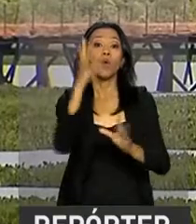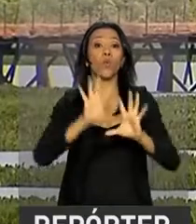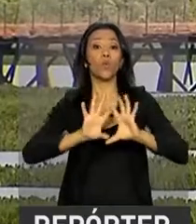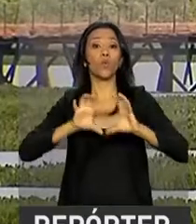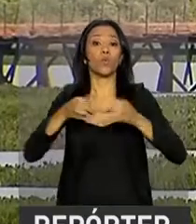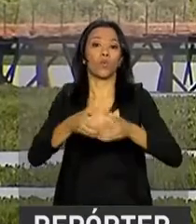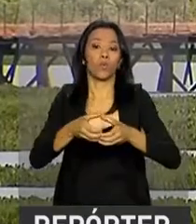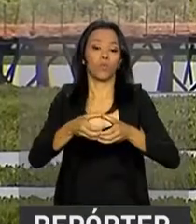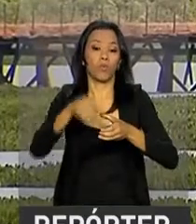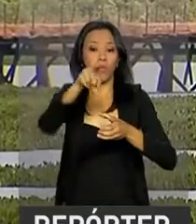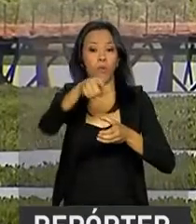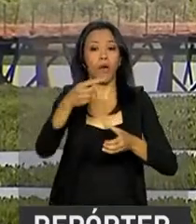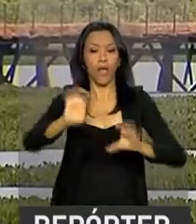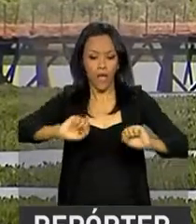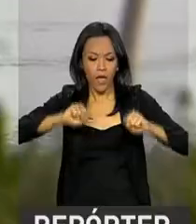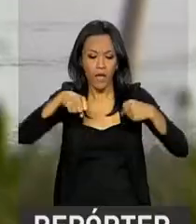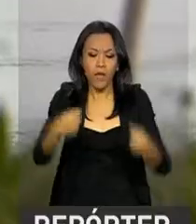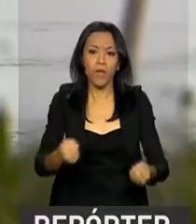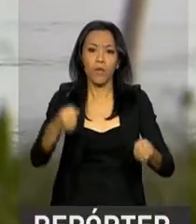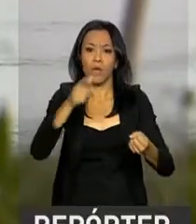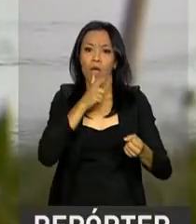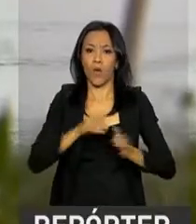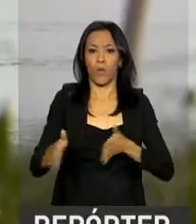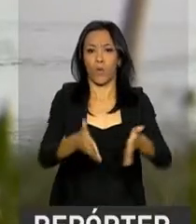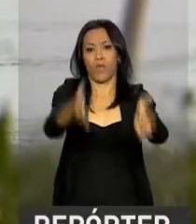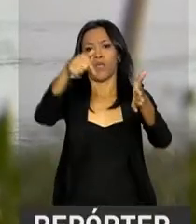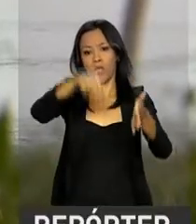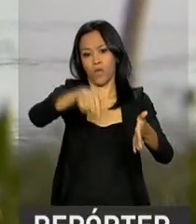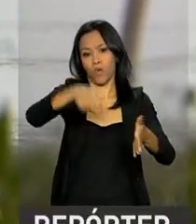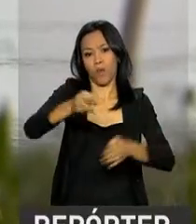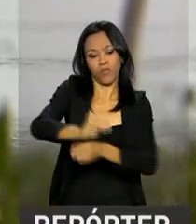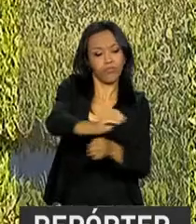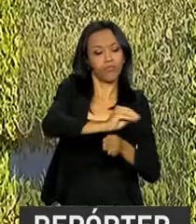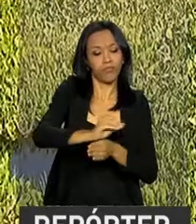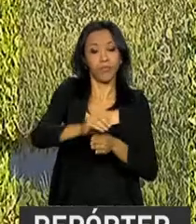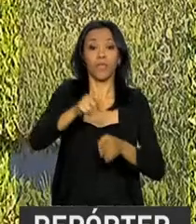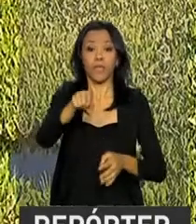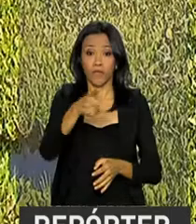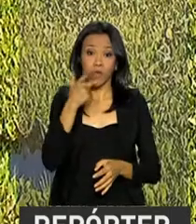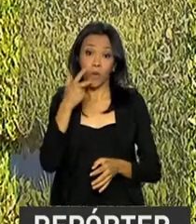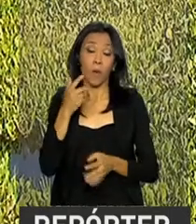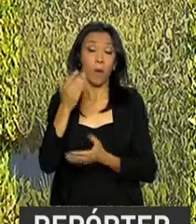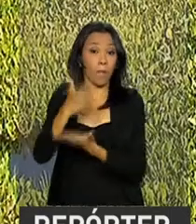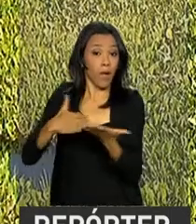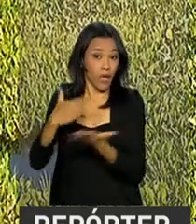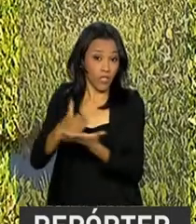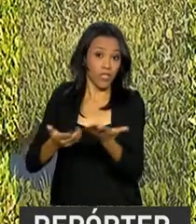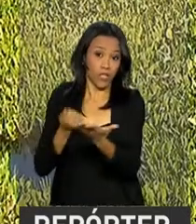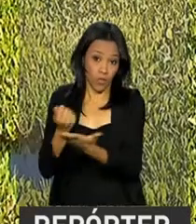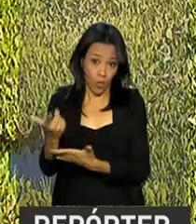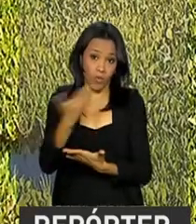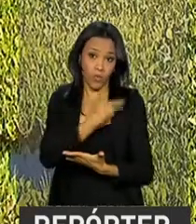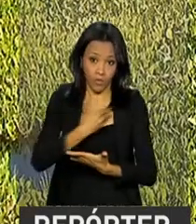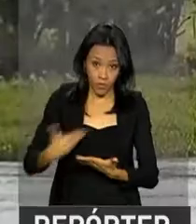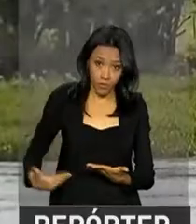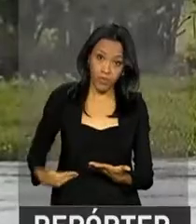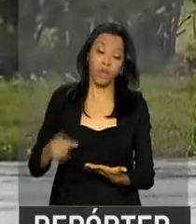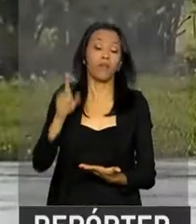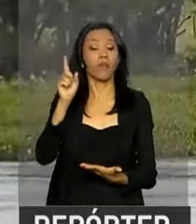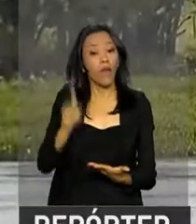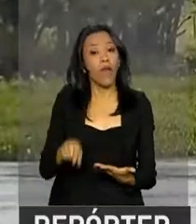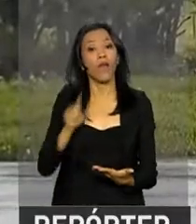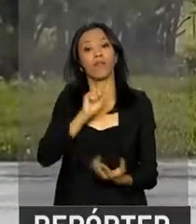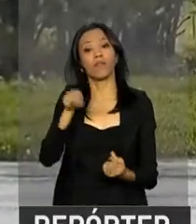recuperação do rio taquari que corta a região e ainda definiu que parte das compras governamentais serão feitas de forma